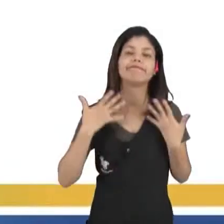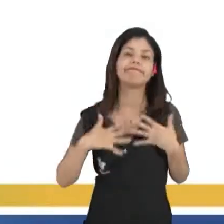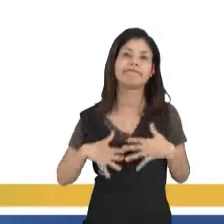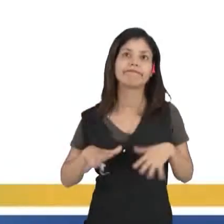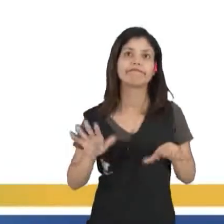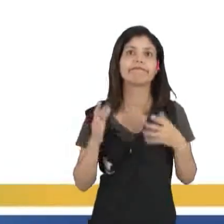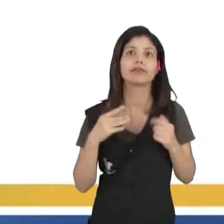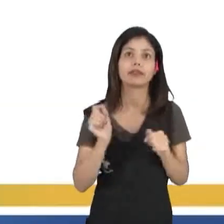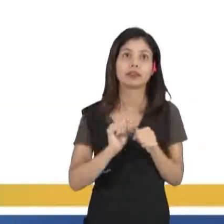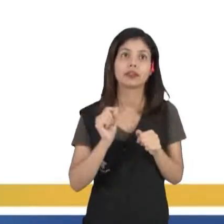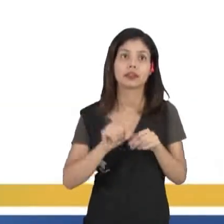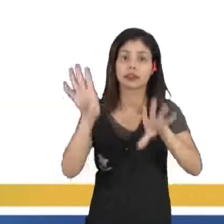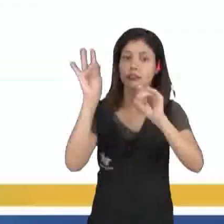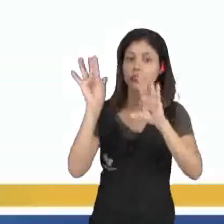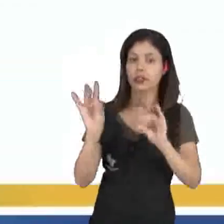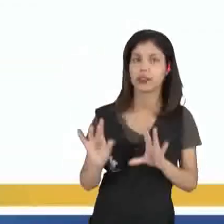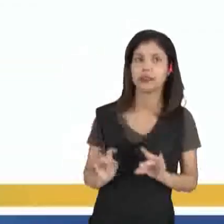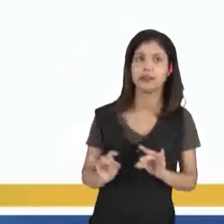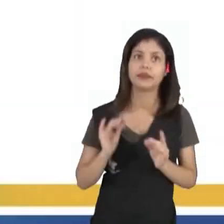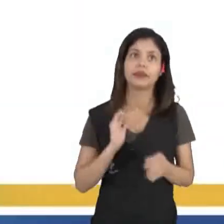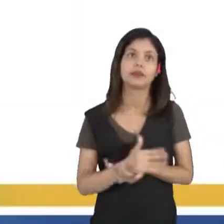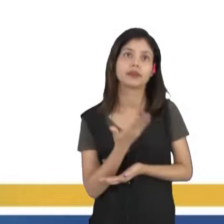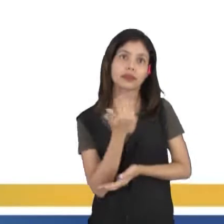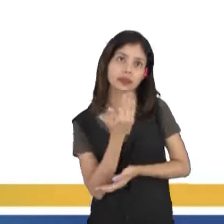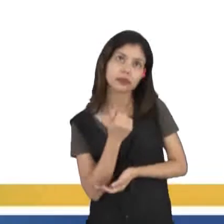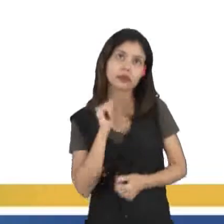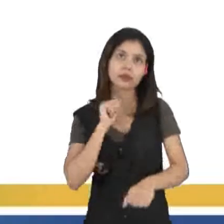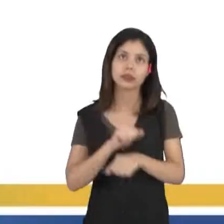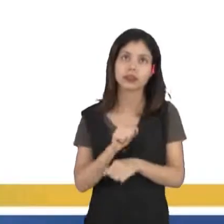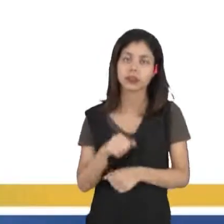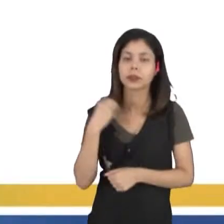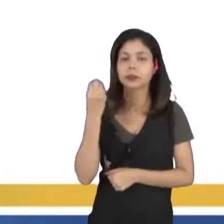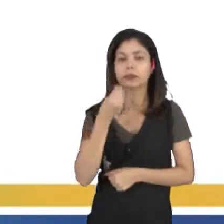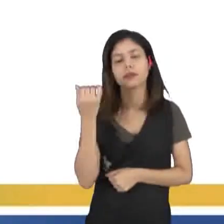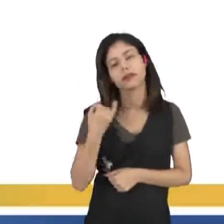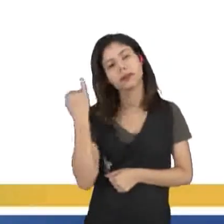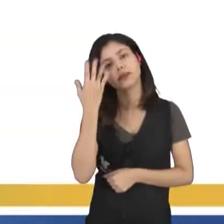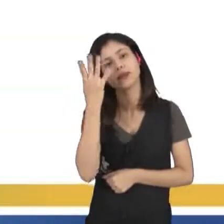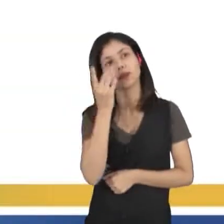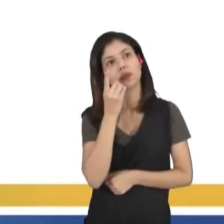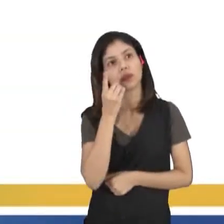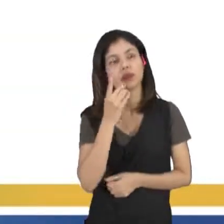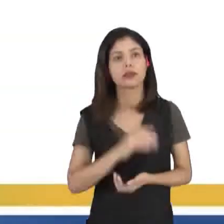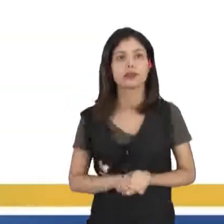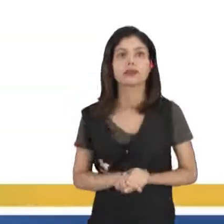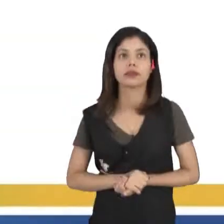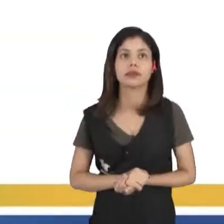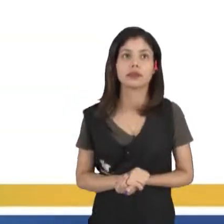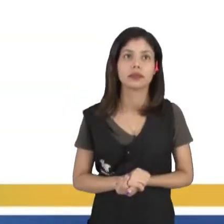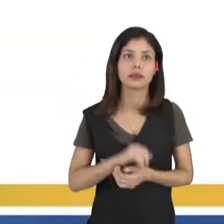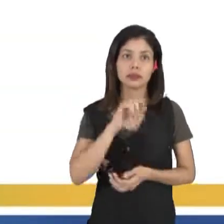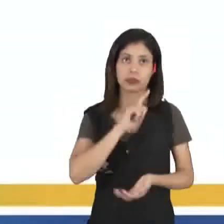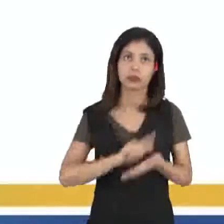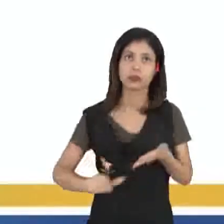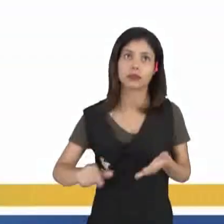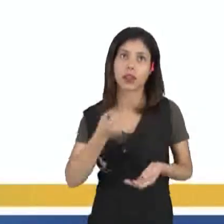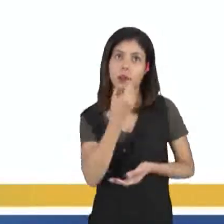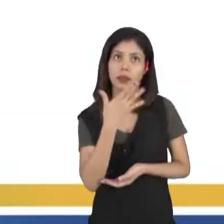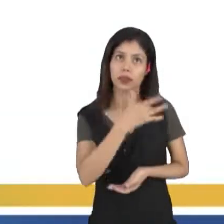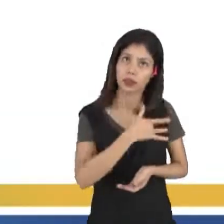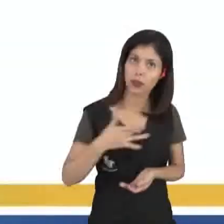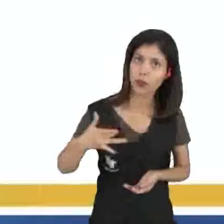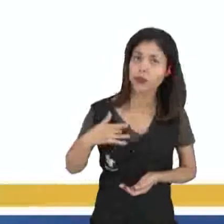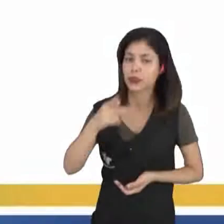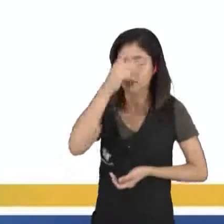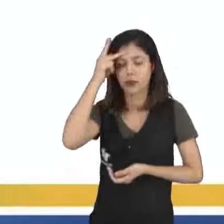calma, fazendo de cada refeição uma pausa especial do dia, limpo, bom à saúde